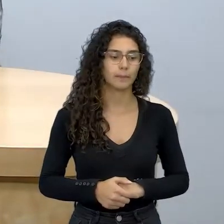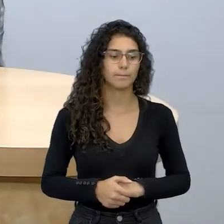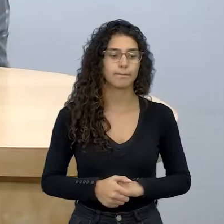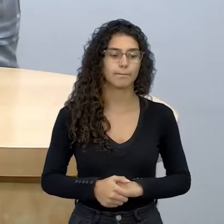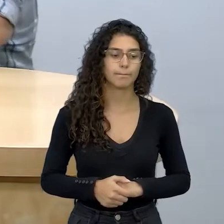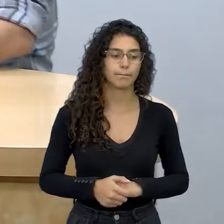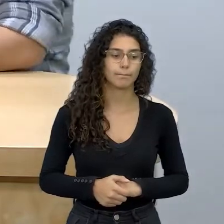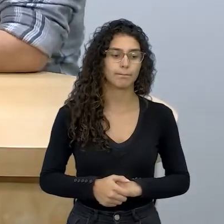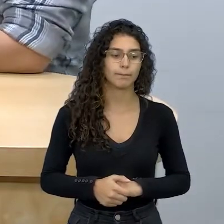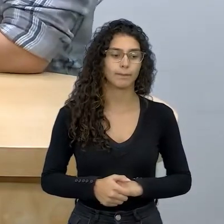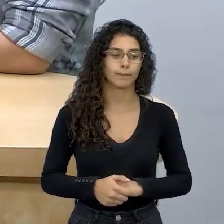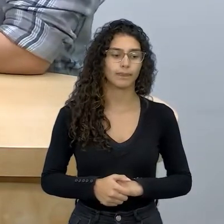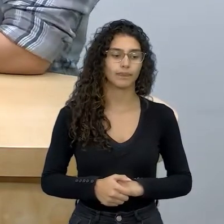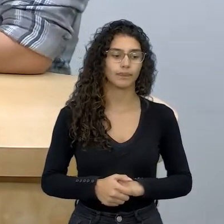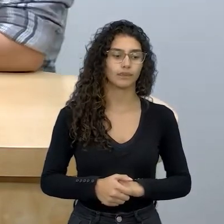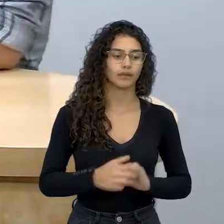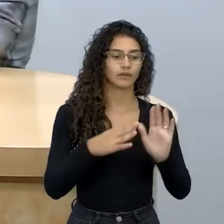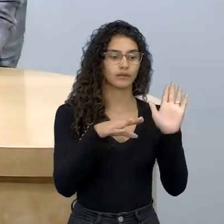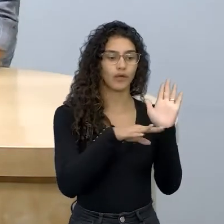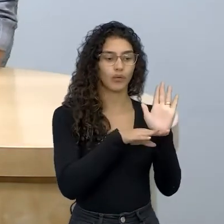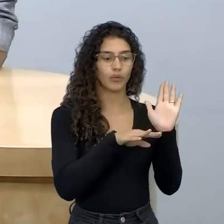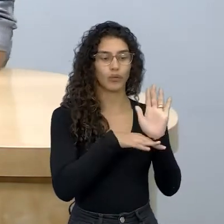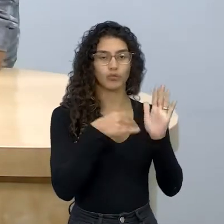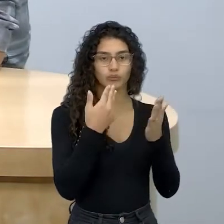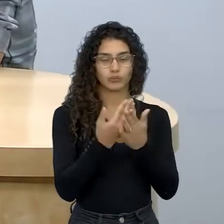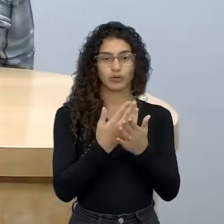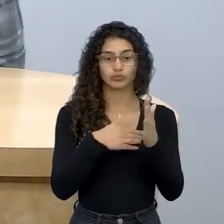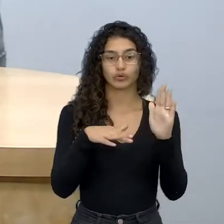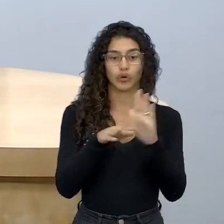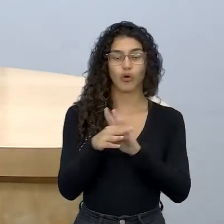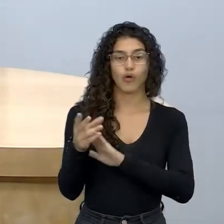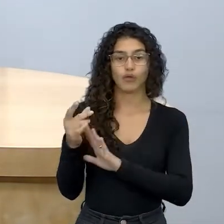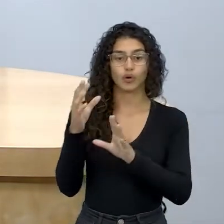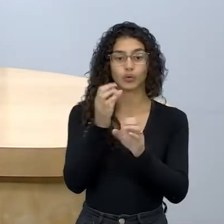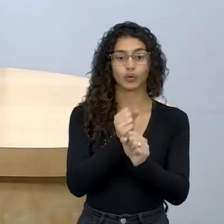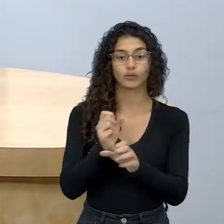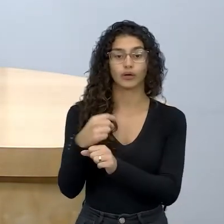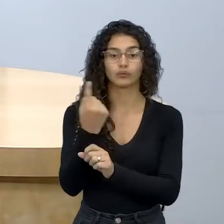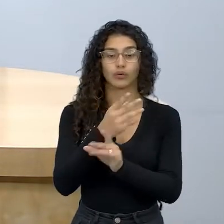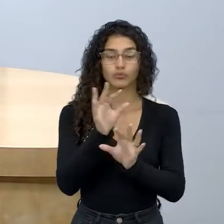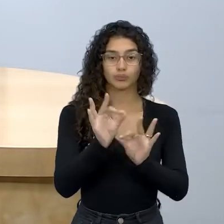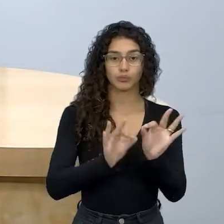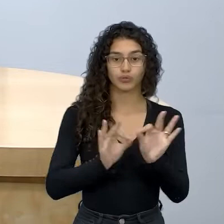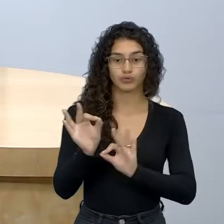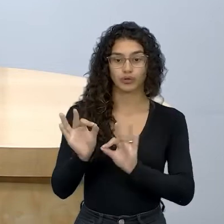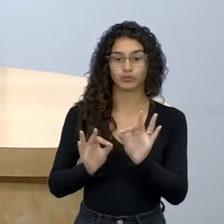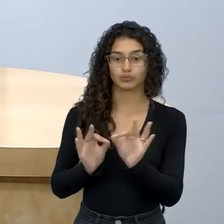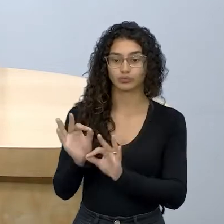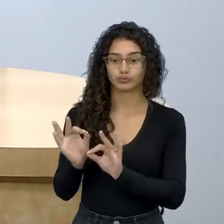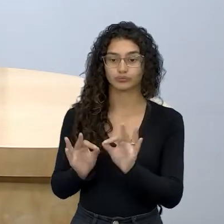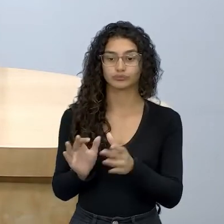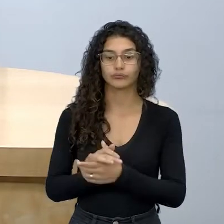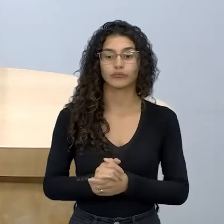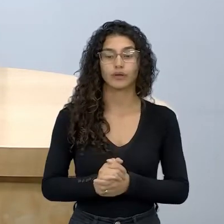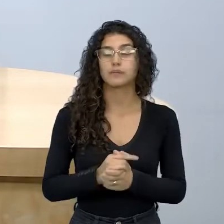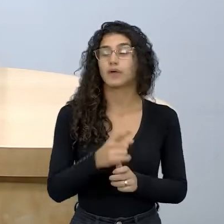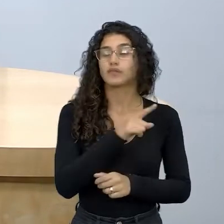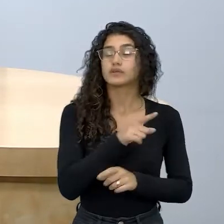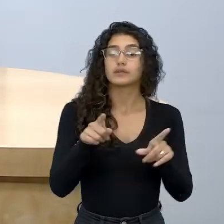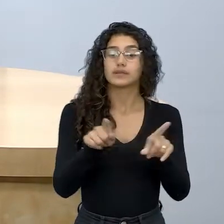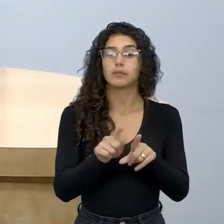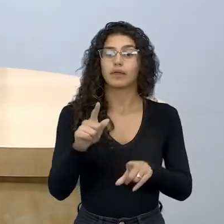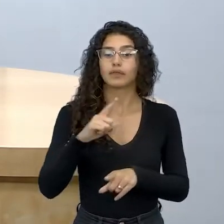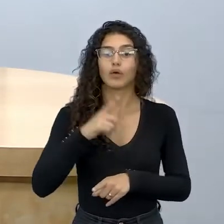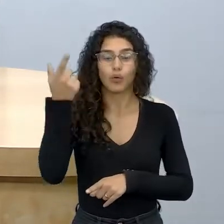vamos lá. Na última aula, estimamos o custo total do nosso projeto, né? Espero eu que vocês também